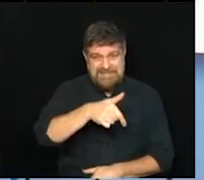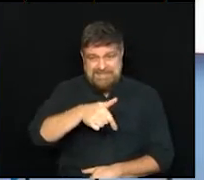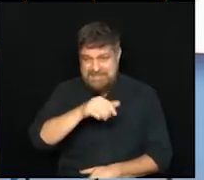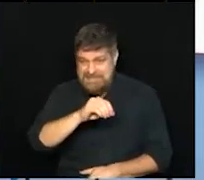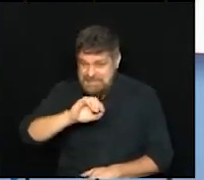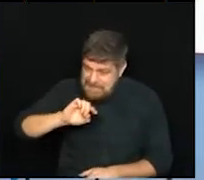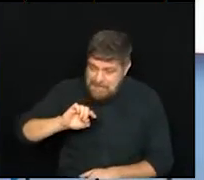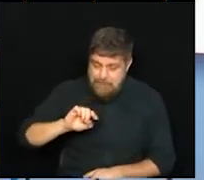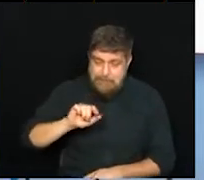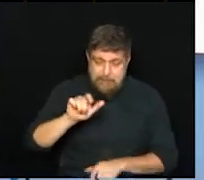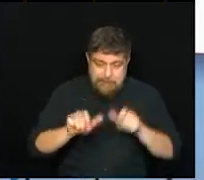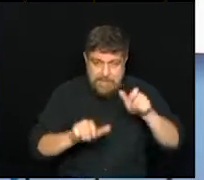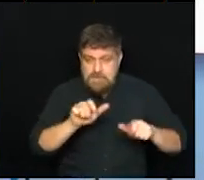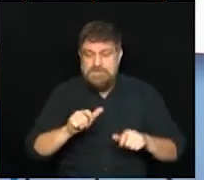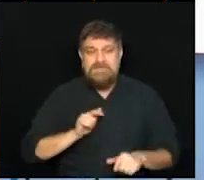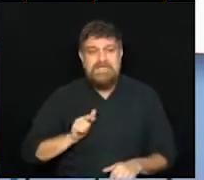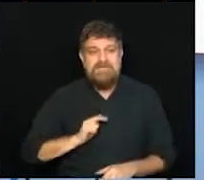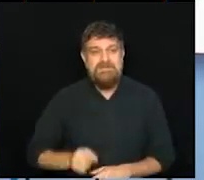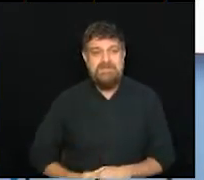olha,